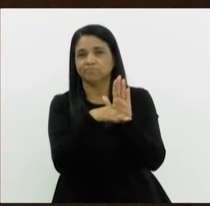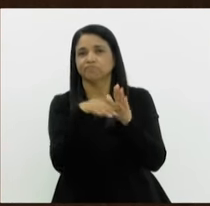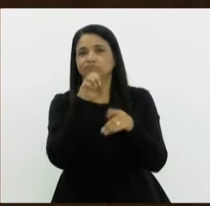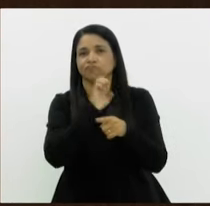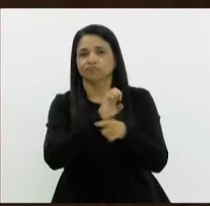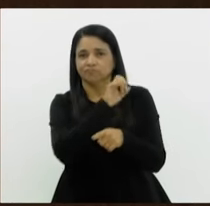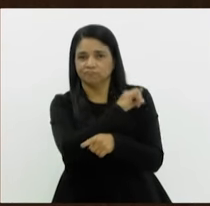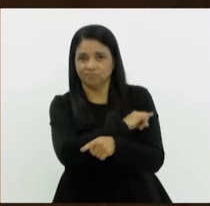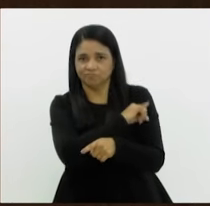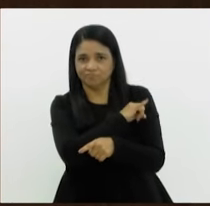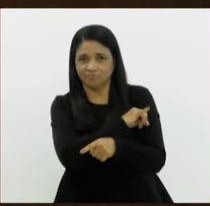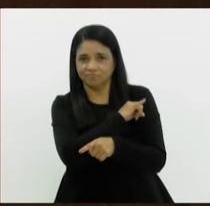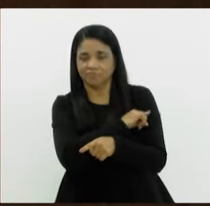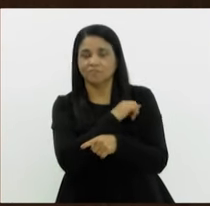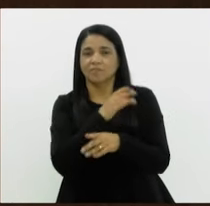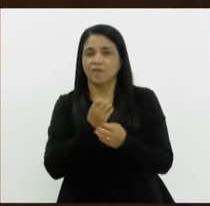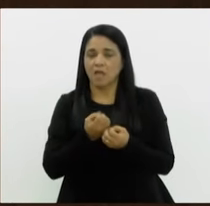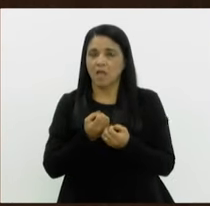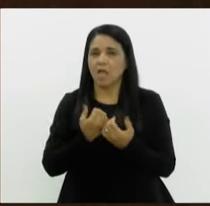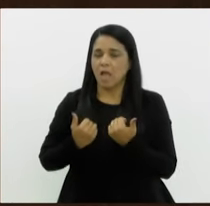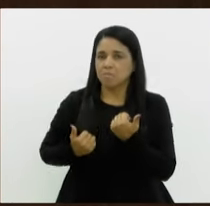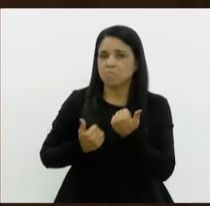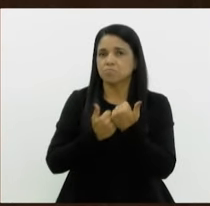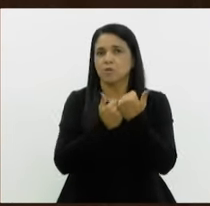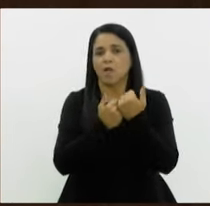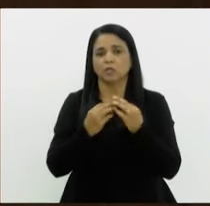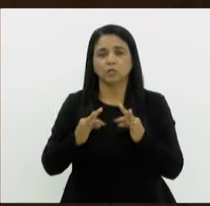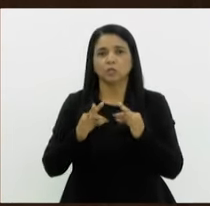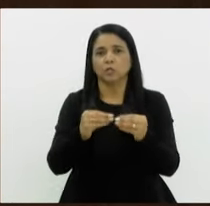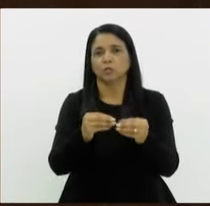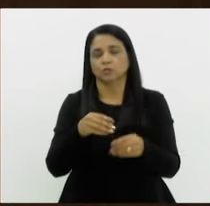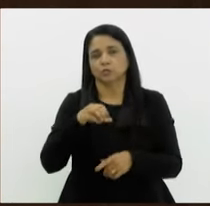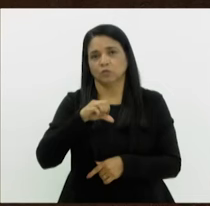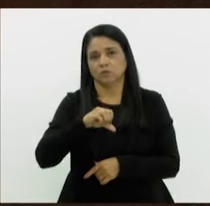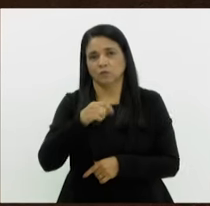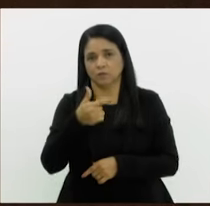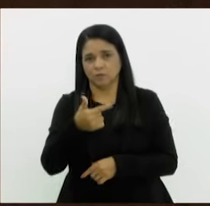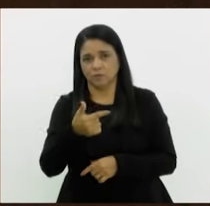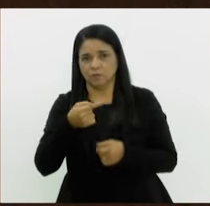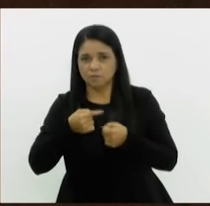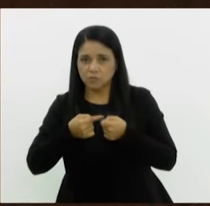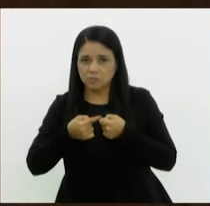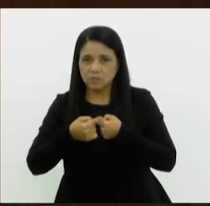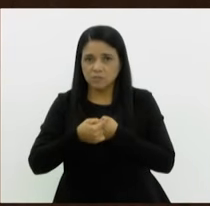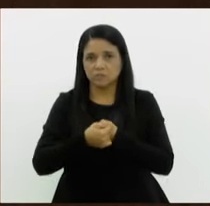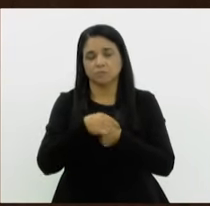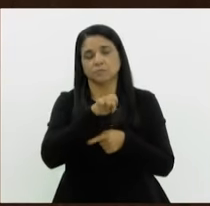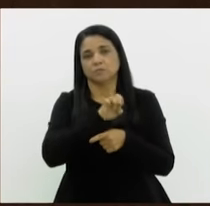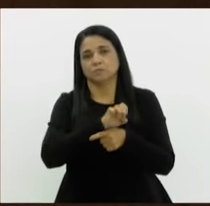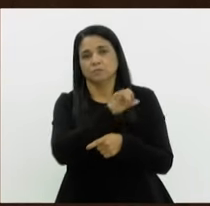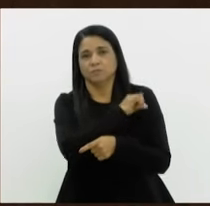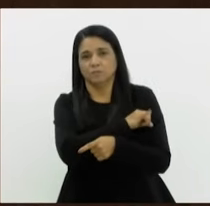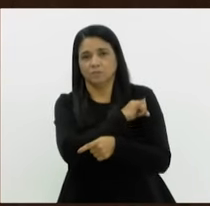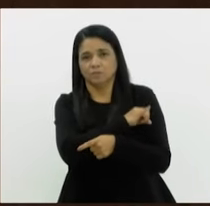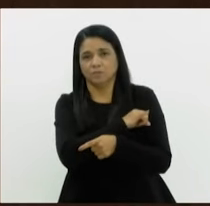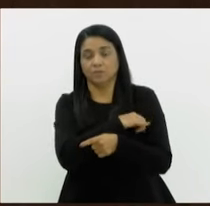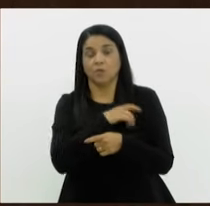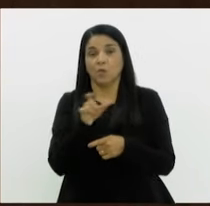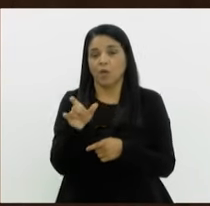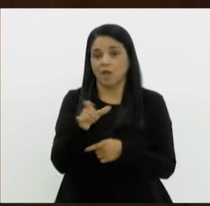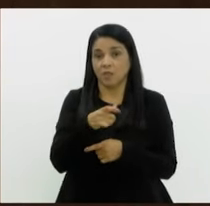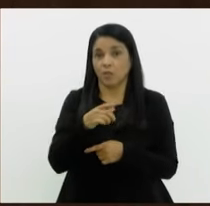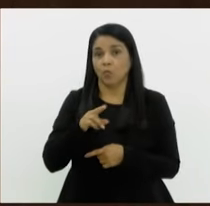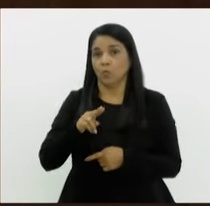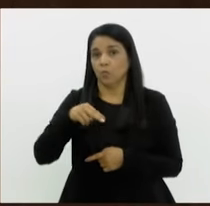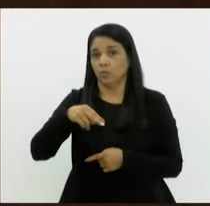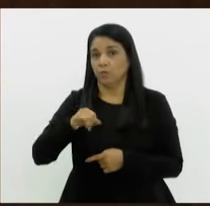do Rio de Janeiro, que vai beneficiar todos os 92 municípios, né, do nosso estado. Não apenas o cartão uniforme,